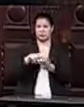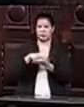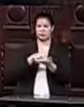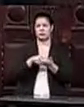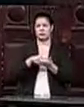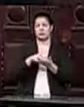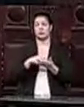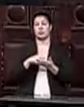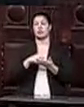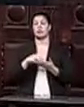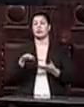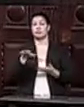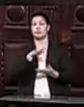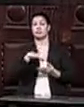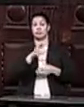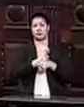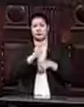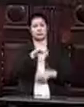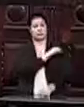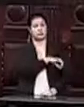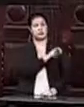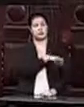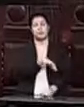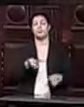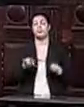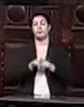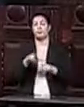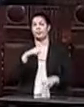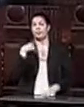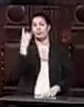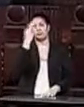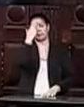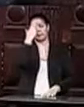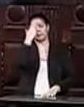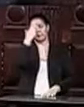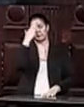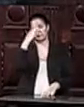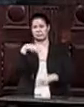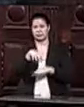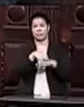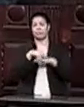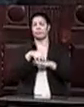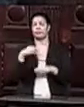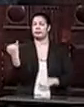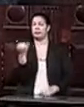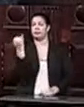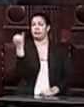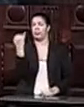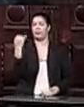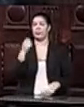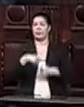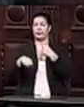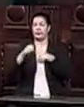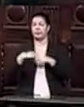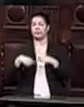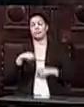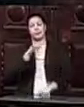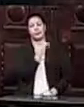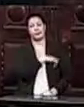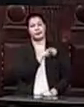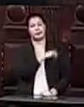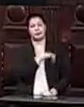do Estado do Rio de Janeiro, que, como sabemos, é um setor importante da economia